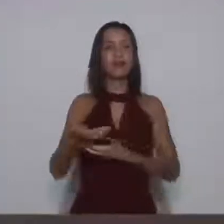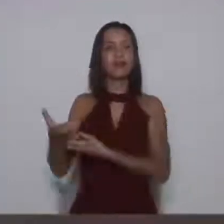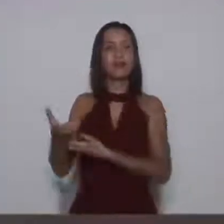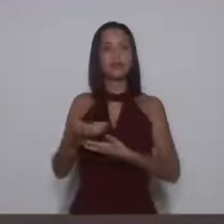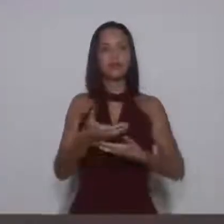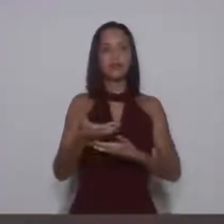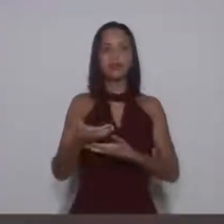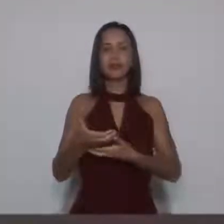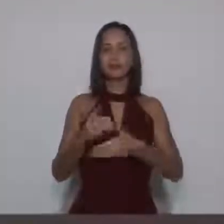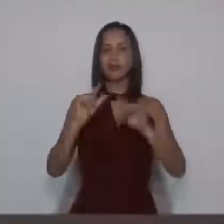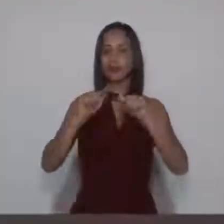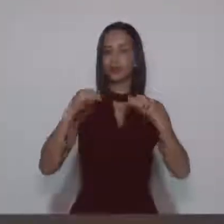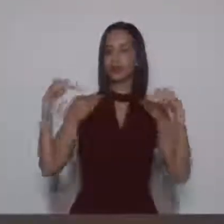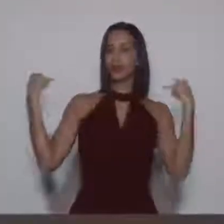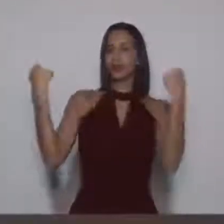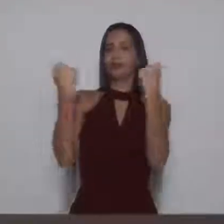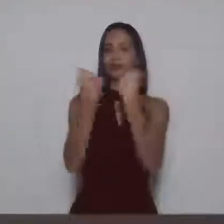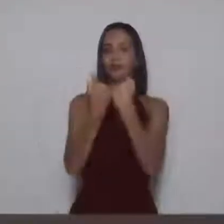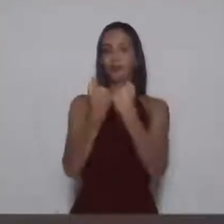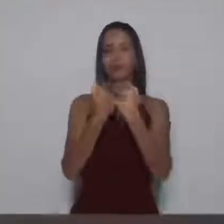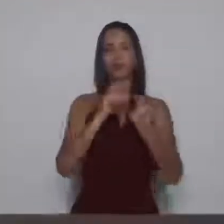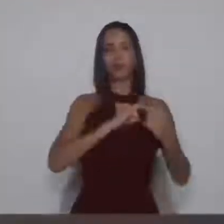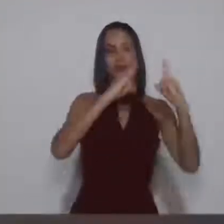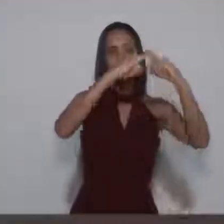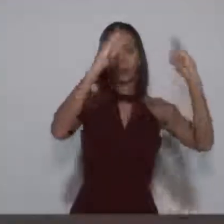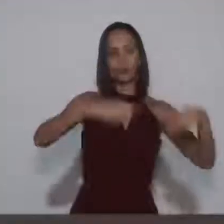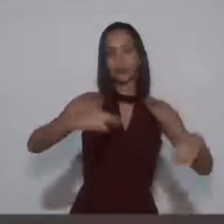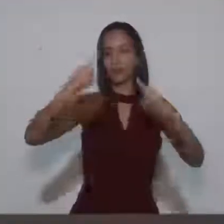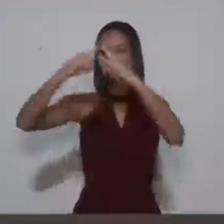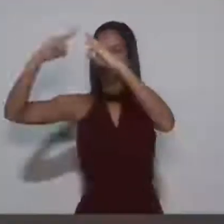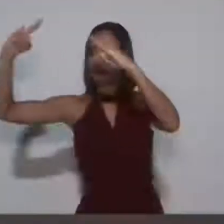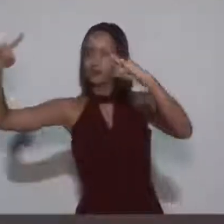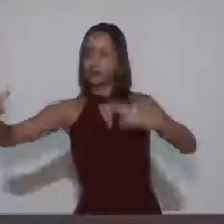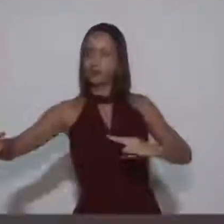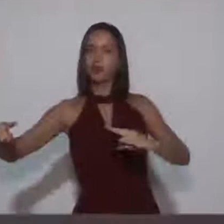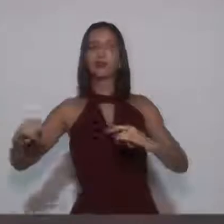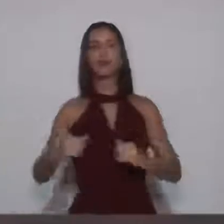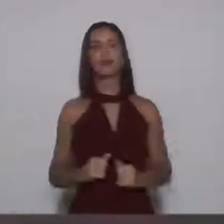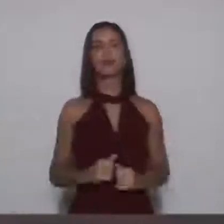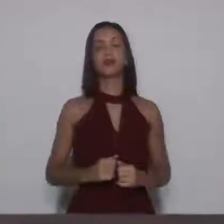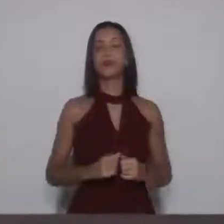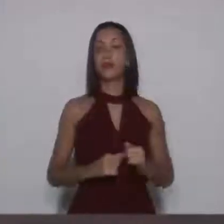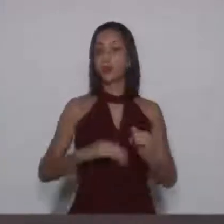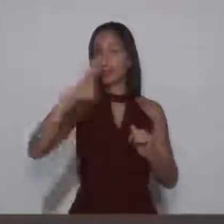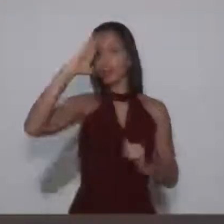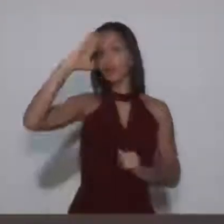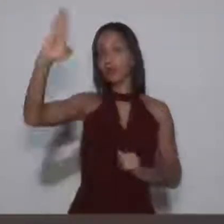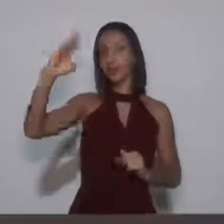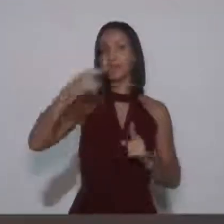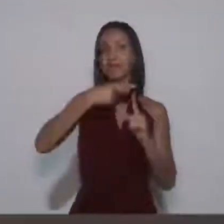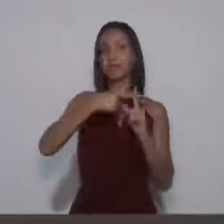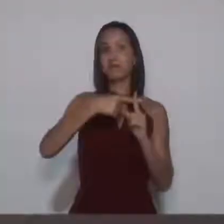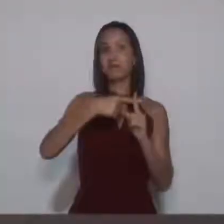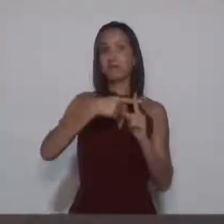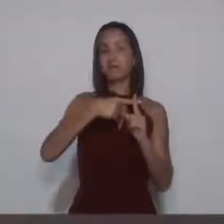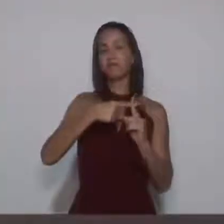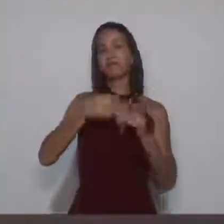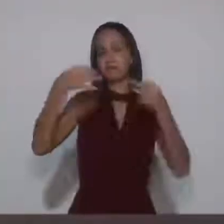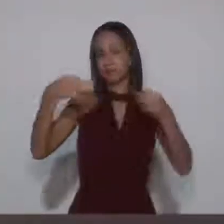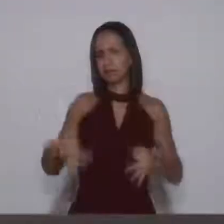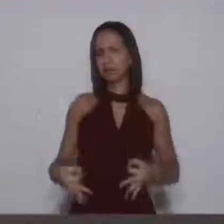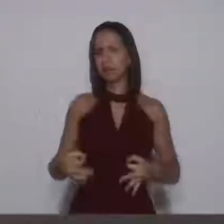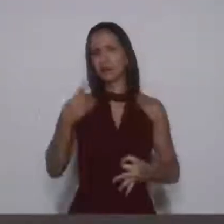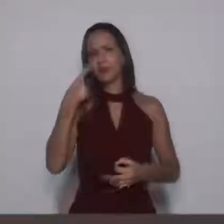galpões. Então, muito que bem, é justo fazer o destaque positivo. Assim como é justo também a gente poder fiscalizar e cobrar. Então,